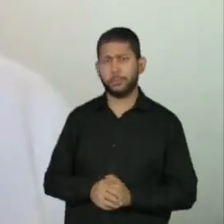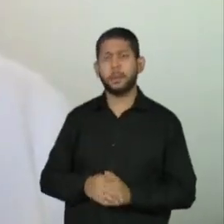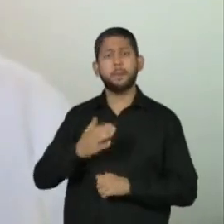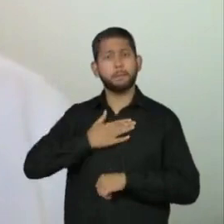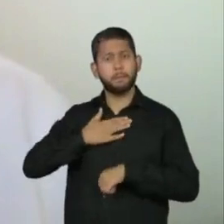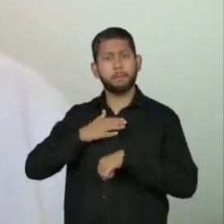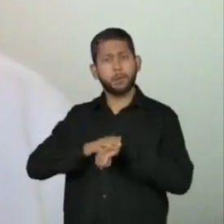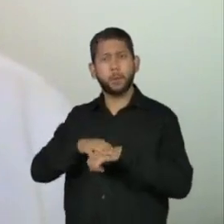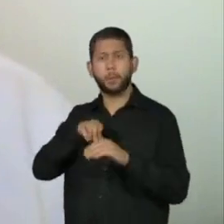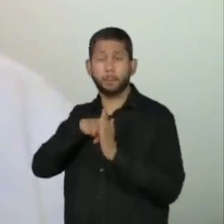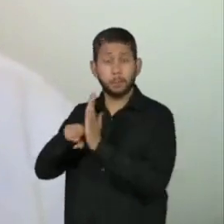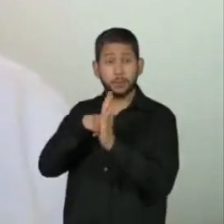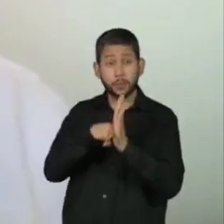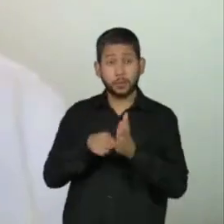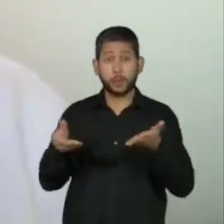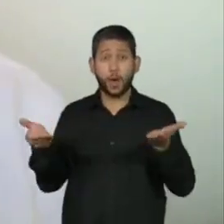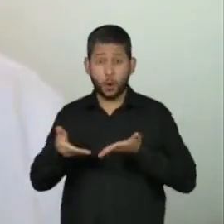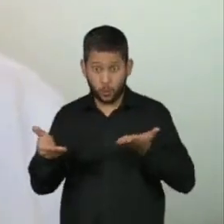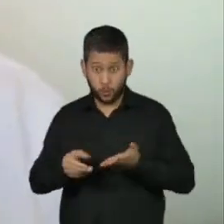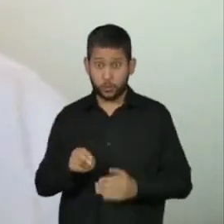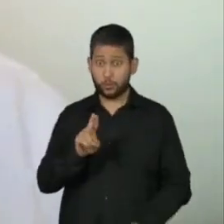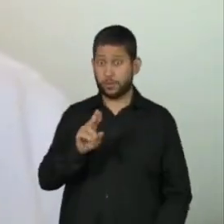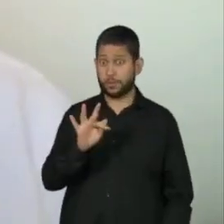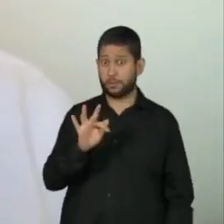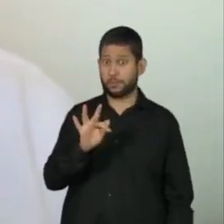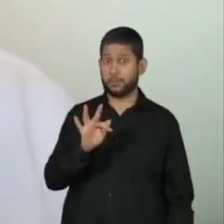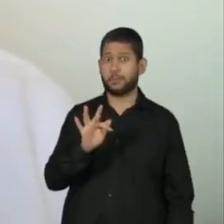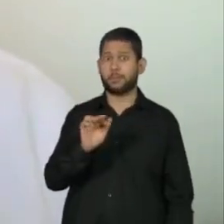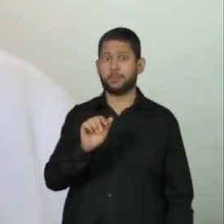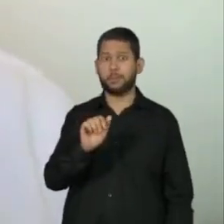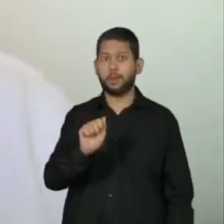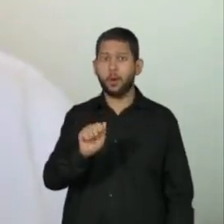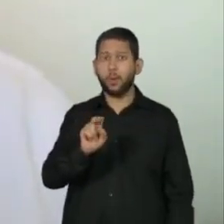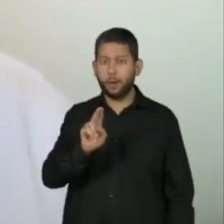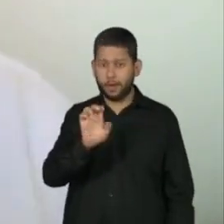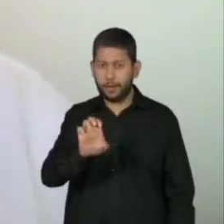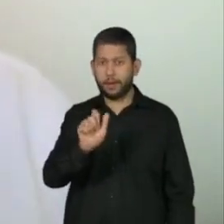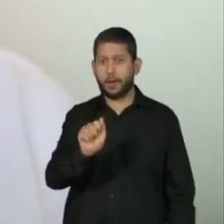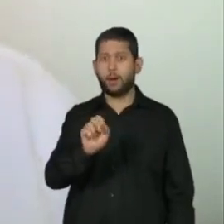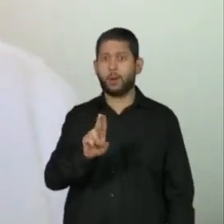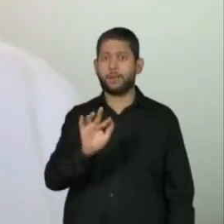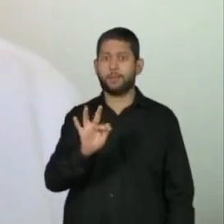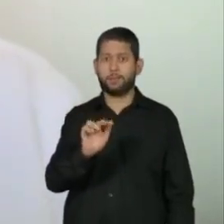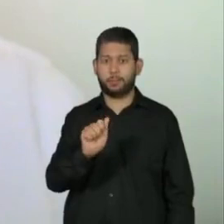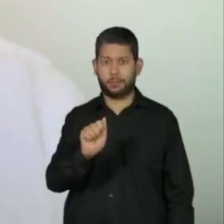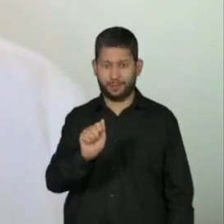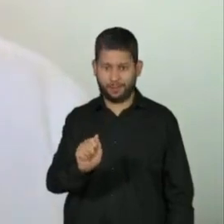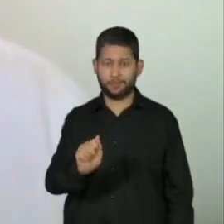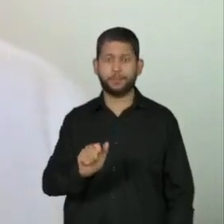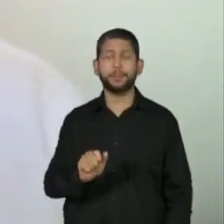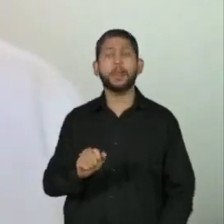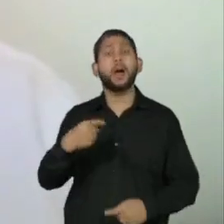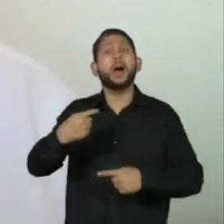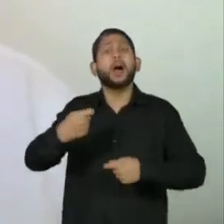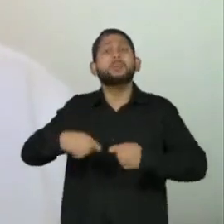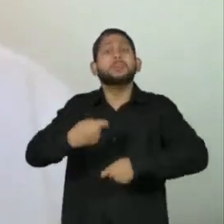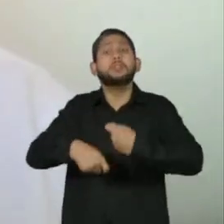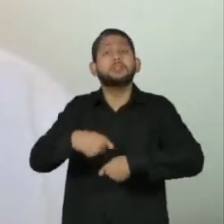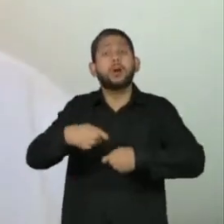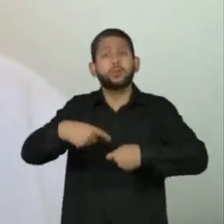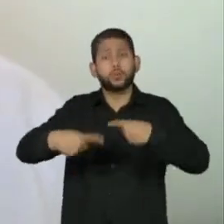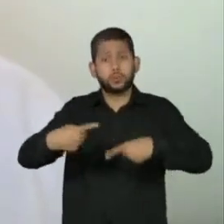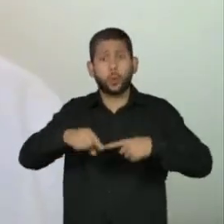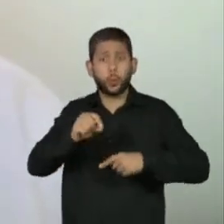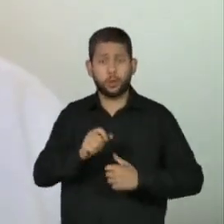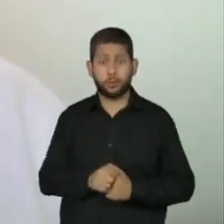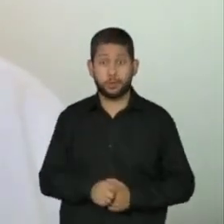minhas pesquisas hoje aqui na Universidade Federal da Bahia, na Escola de Administração. Não há democracia no Brasil